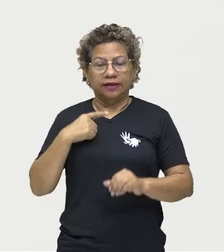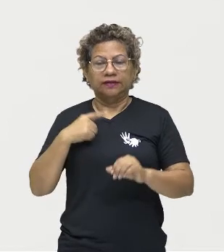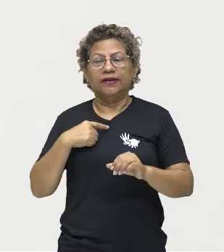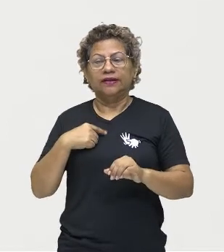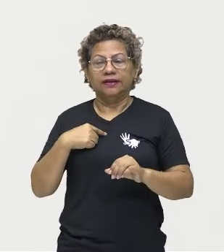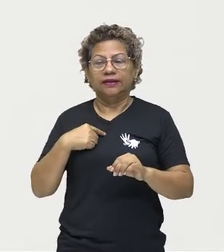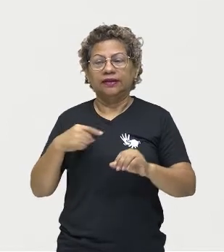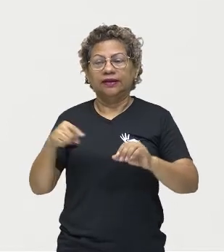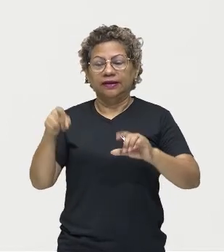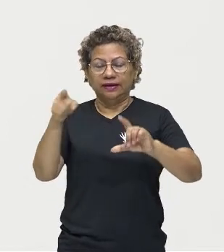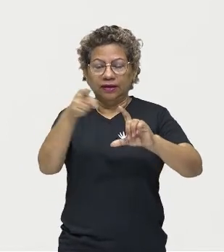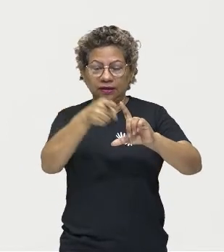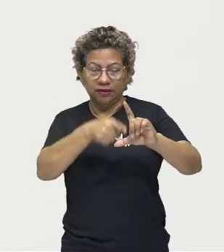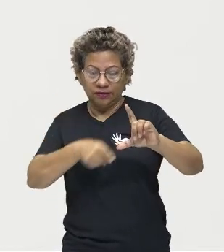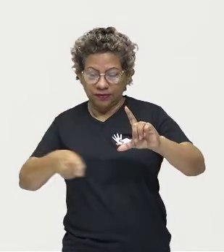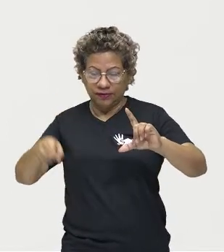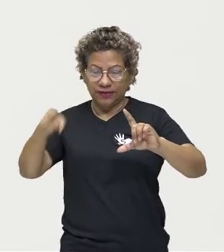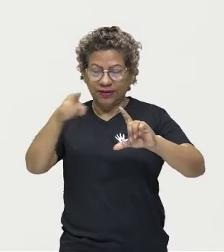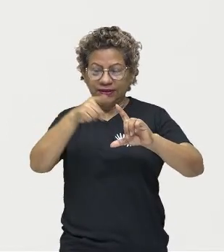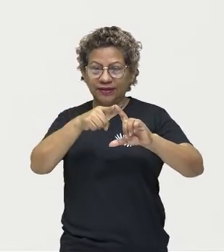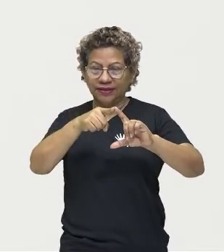círculo, né?